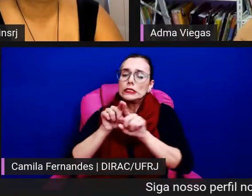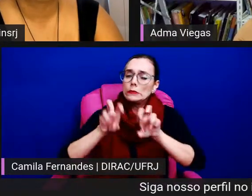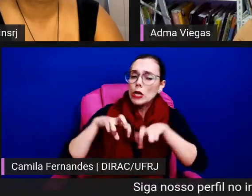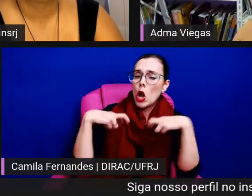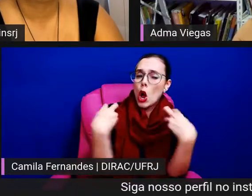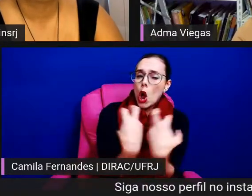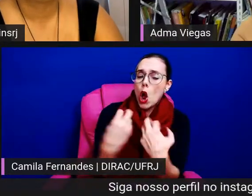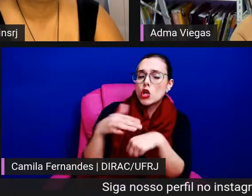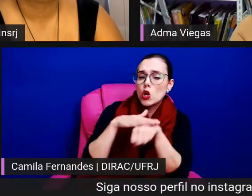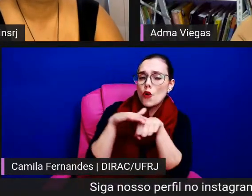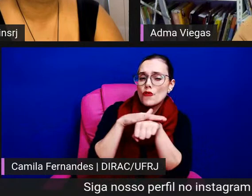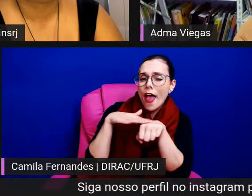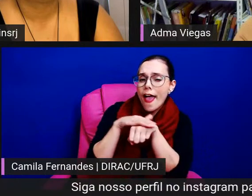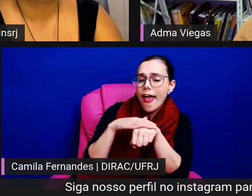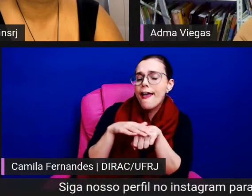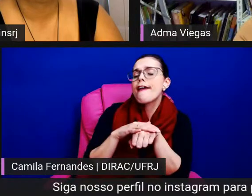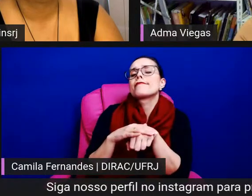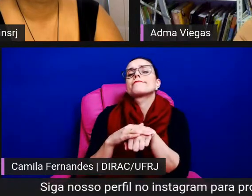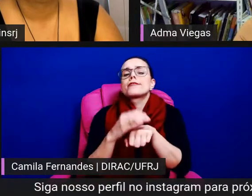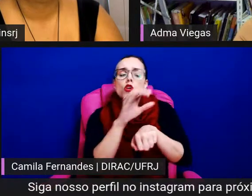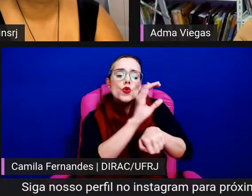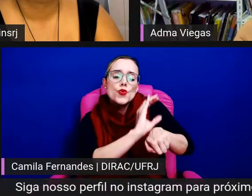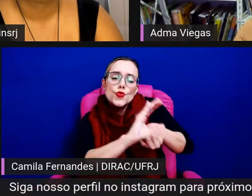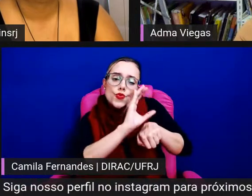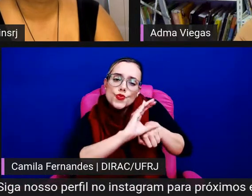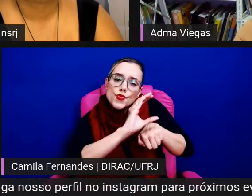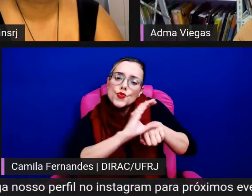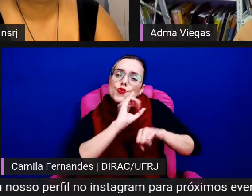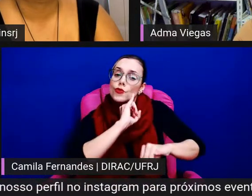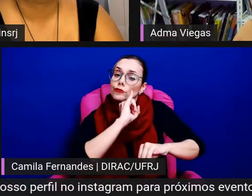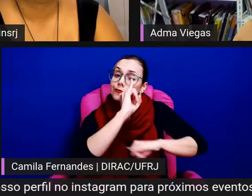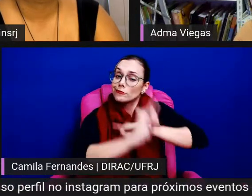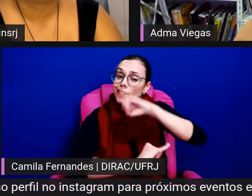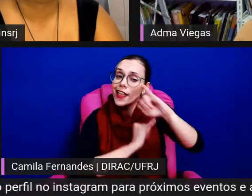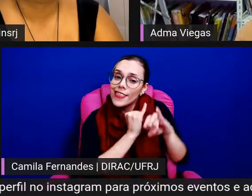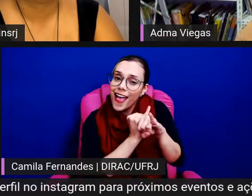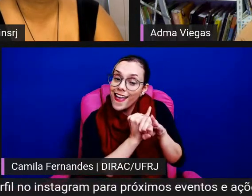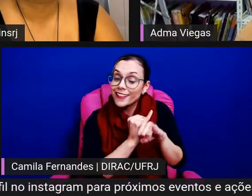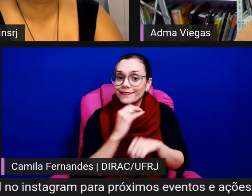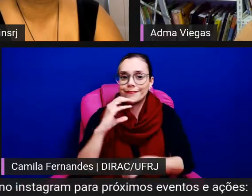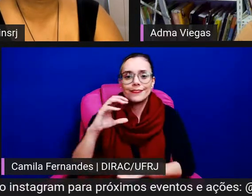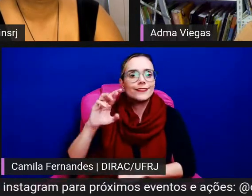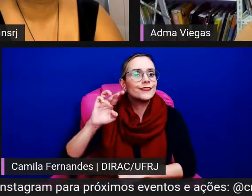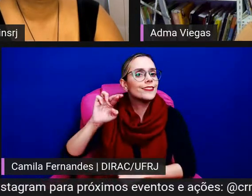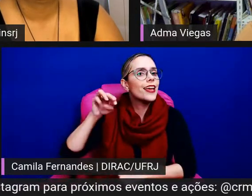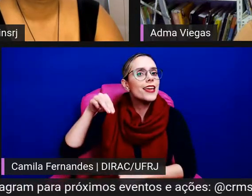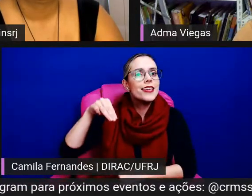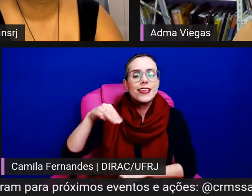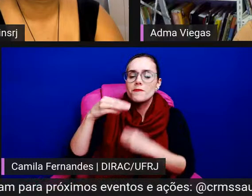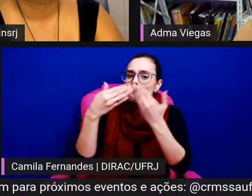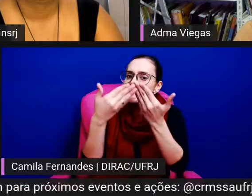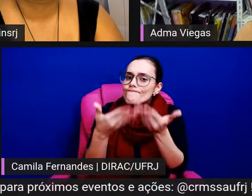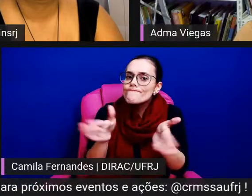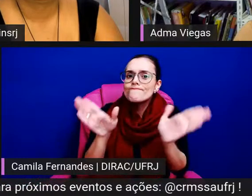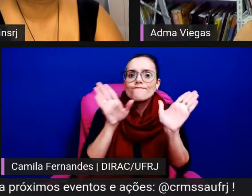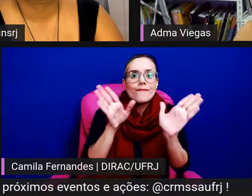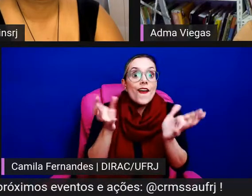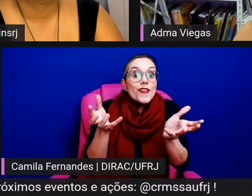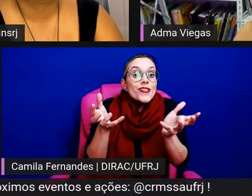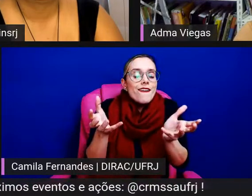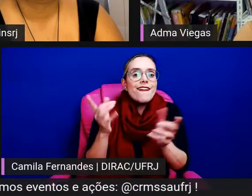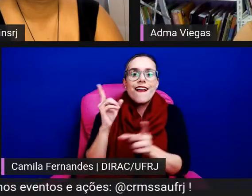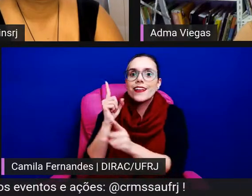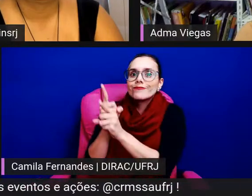cursos online. Então, o CRM está assim, de portas abertas para vocês,